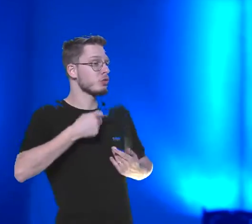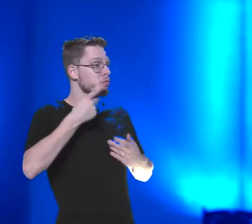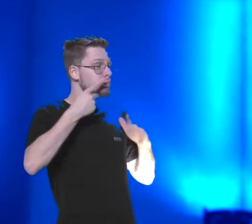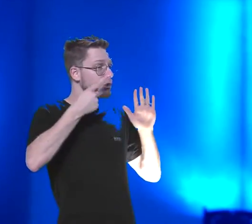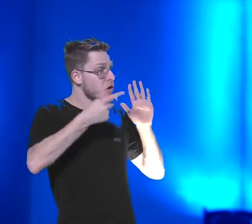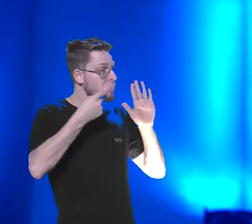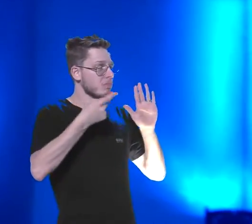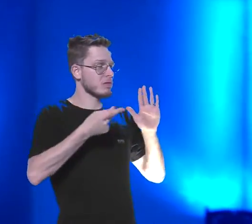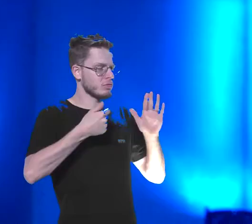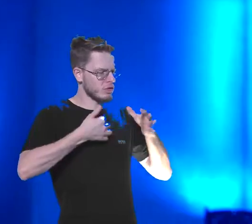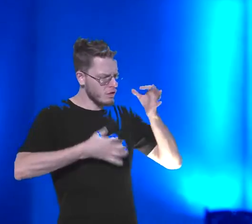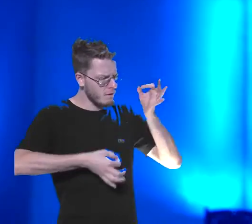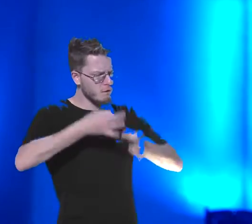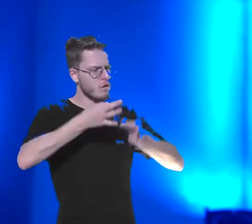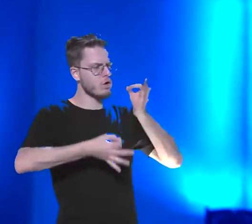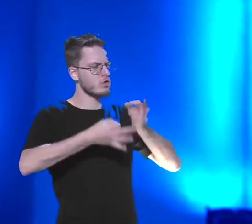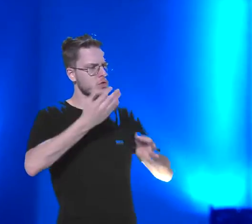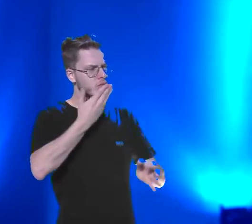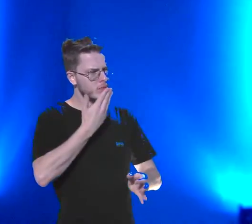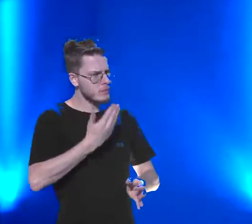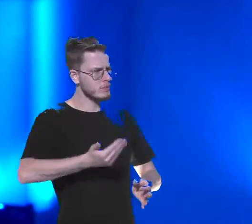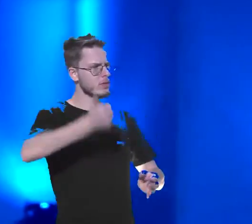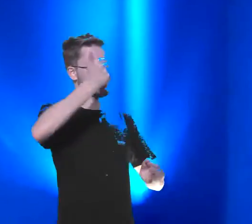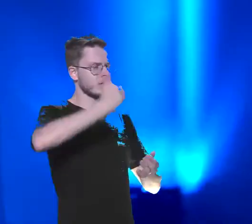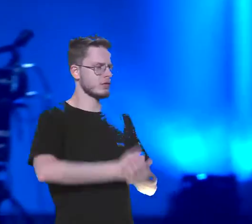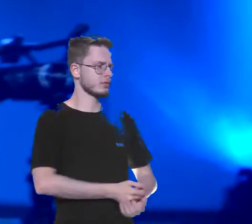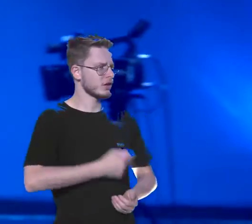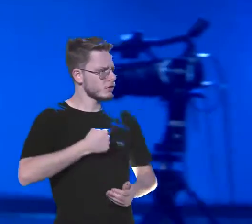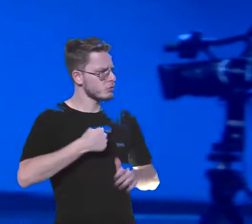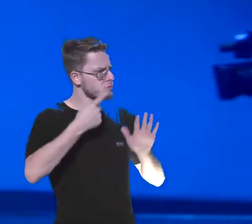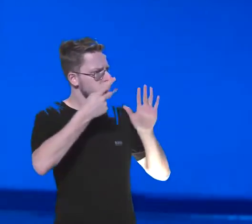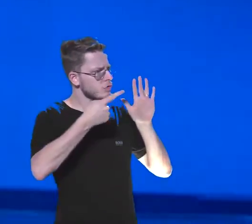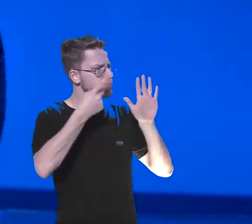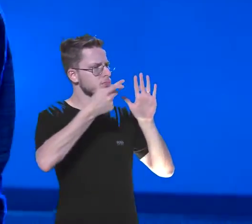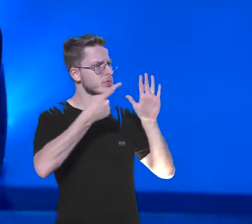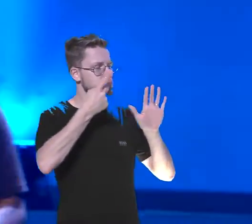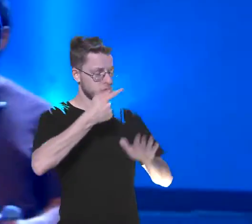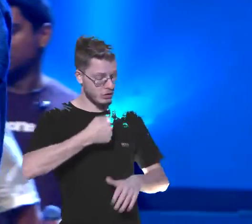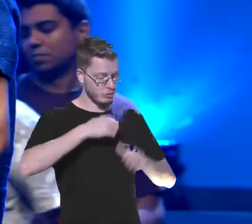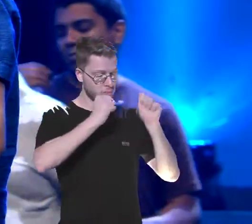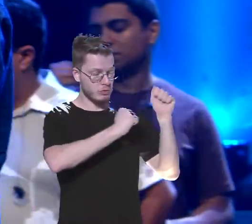você. Eu prometo que eu sou poderoso para curar, para transformar.